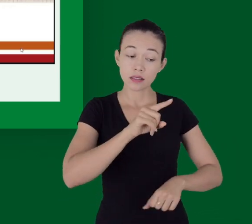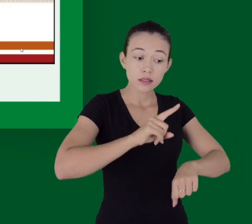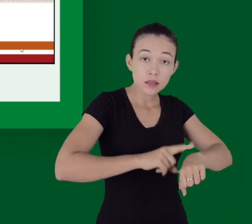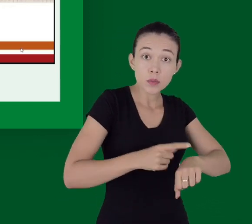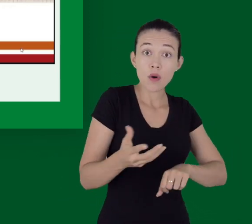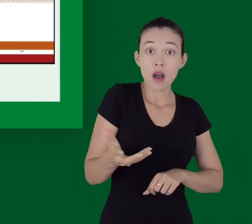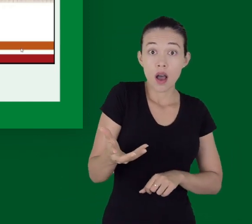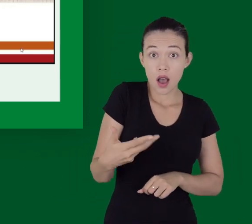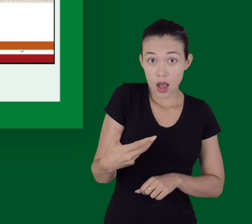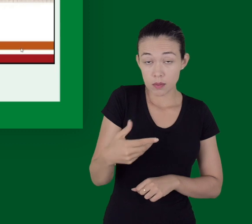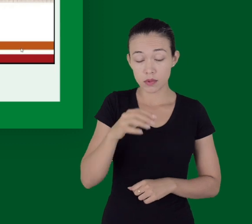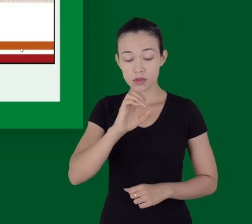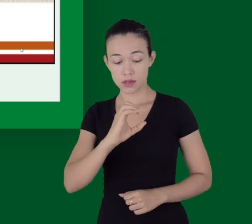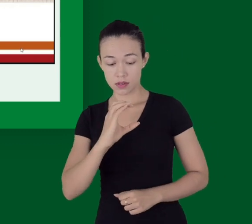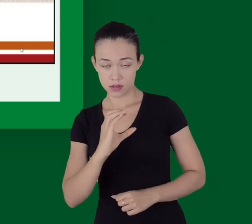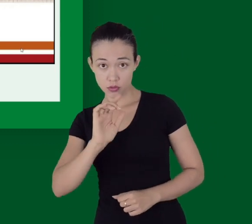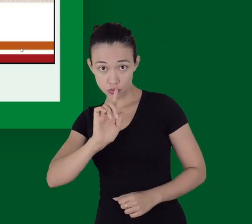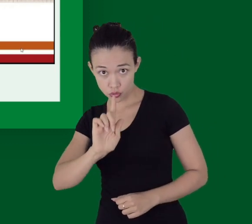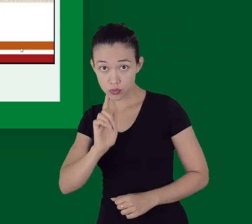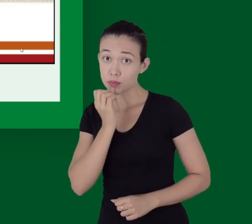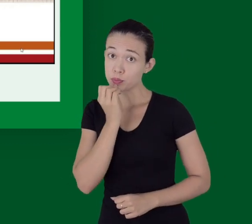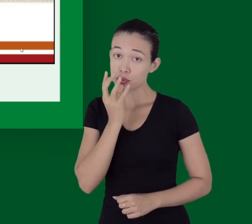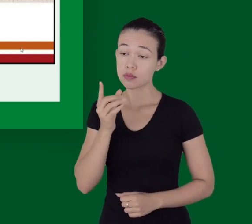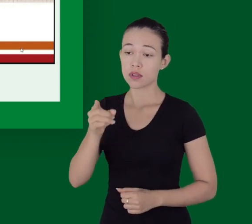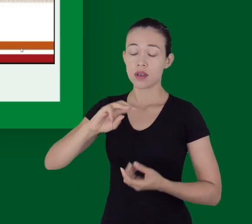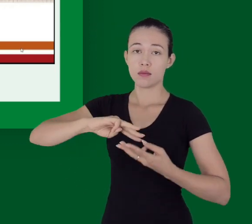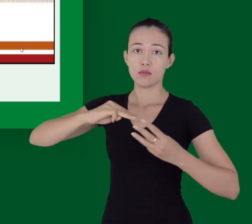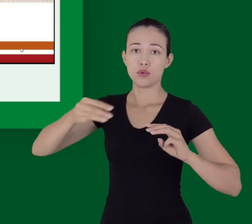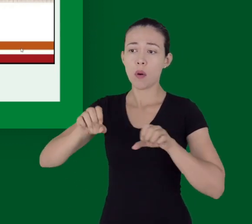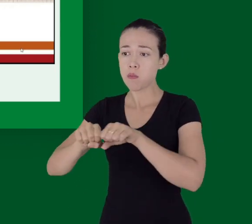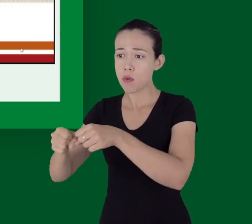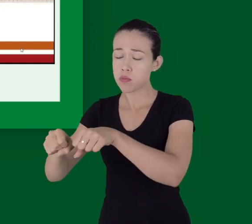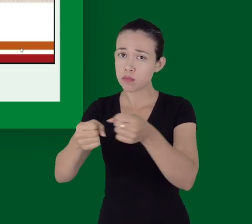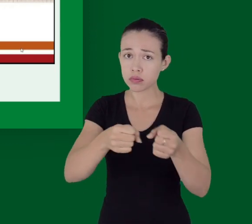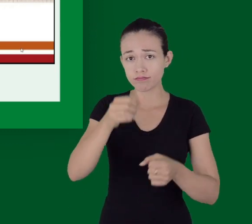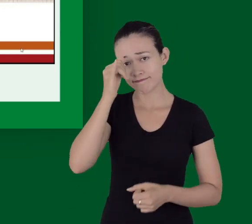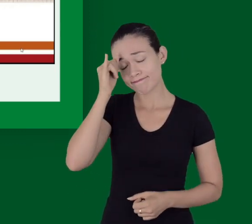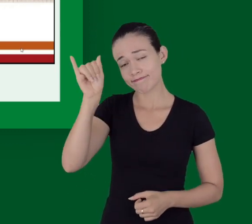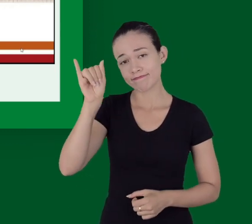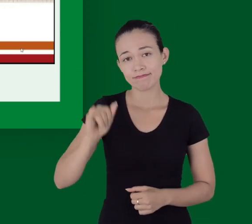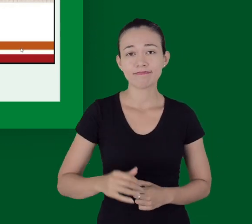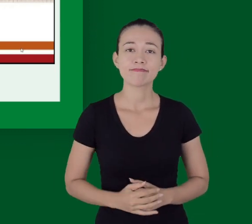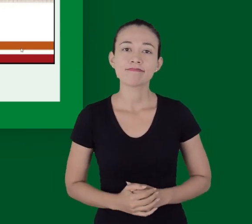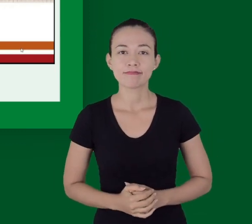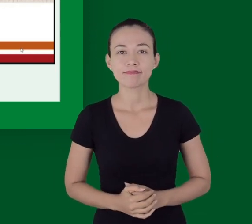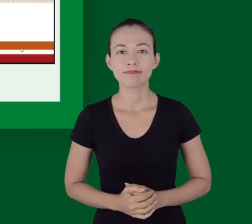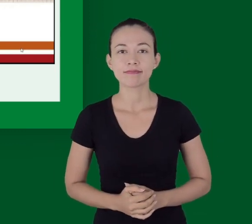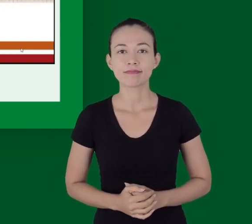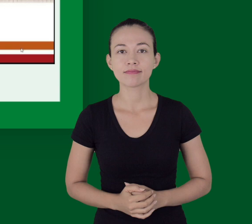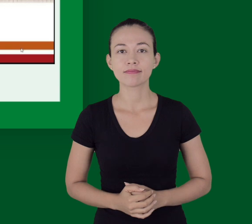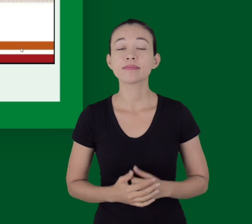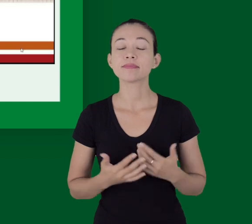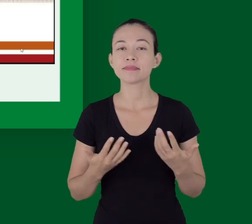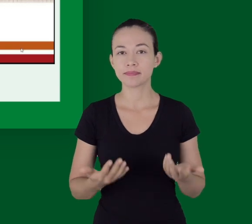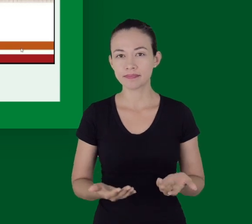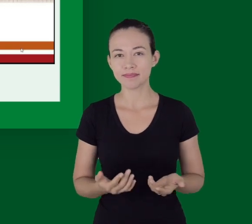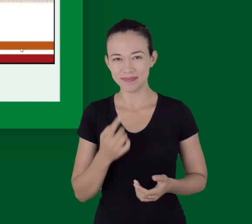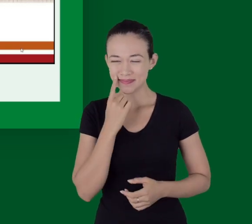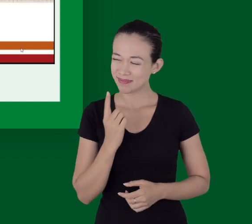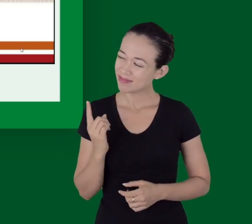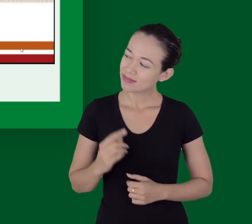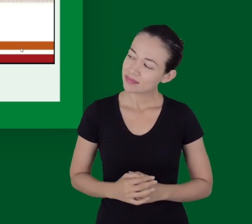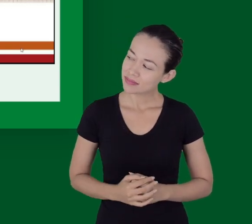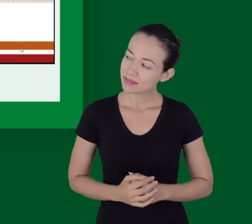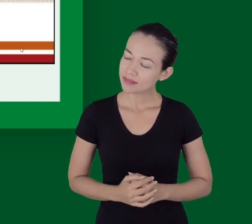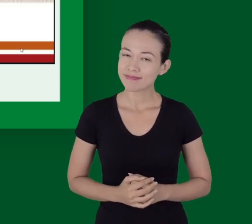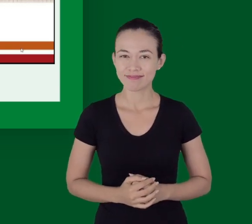perde. Então, é sempre bom o mais rápido possível. A gente considera até 10 minutos para ser muito rápido, né? Para ter um protocolo. Então, o